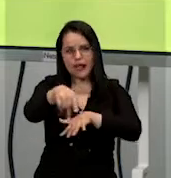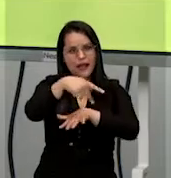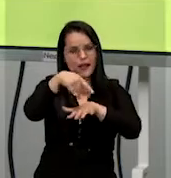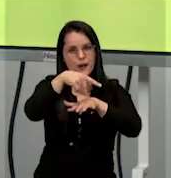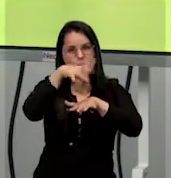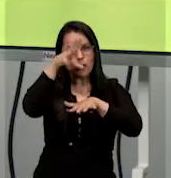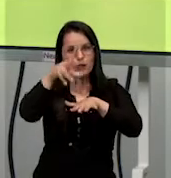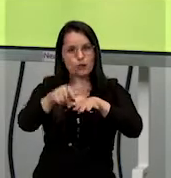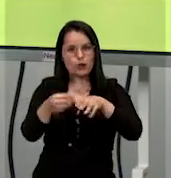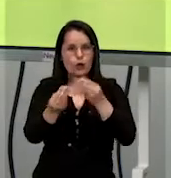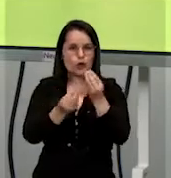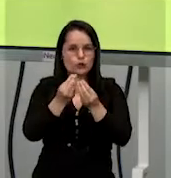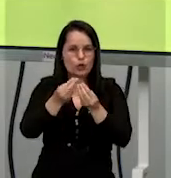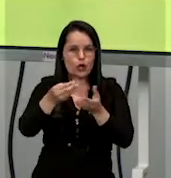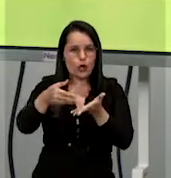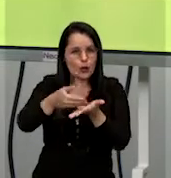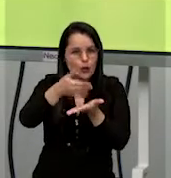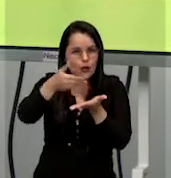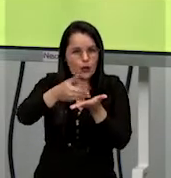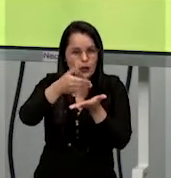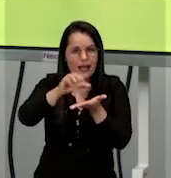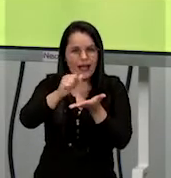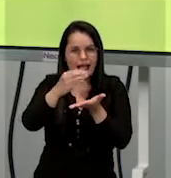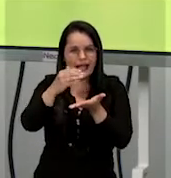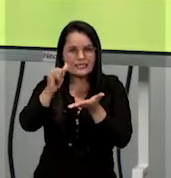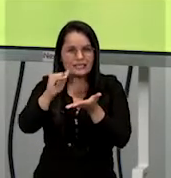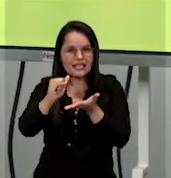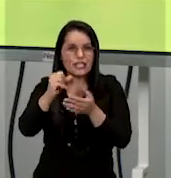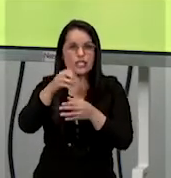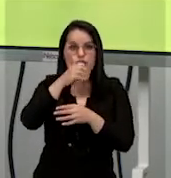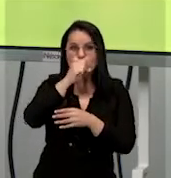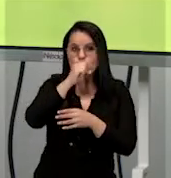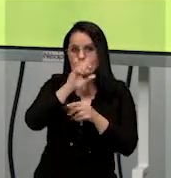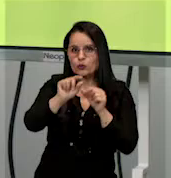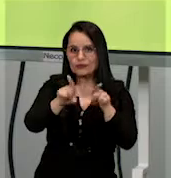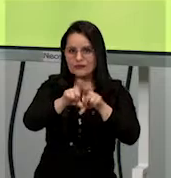país como creme de açaí e a polpa para fazer o suco.